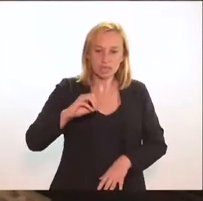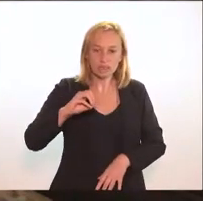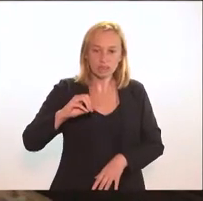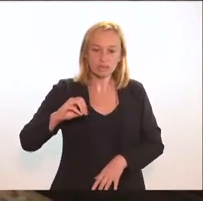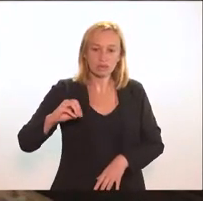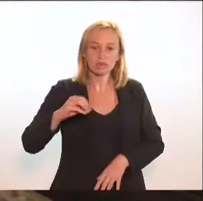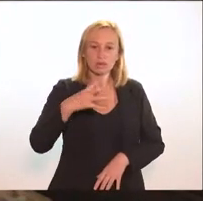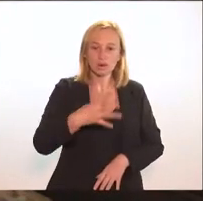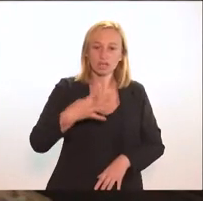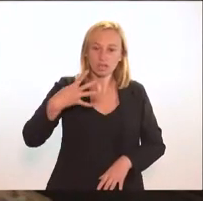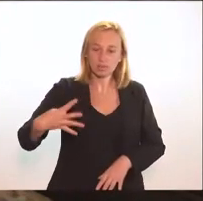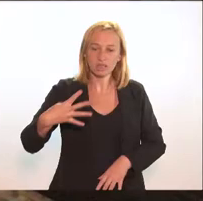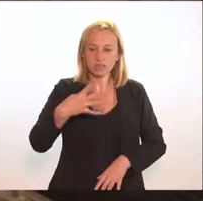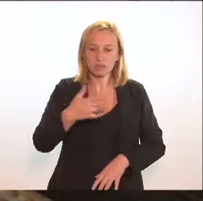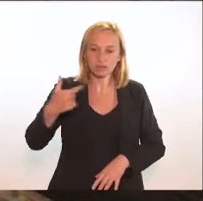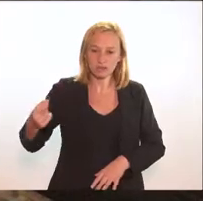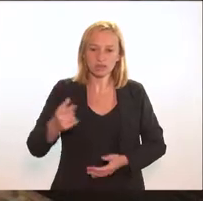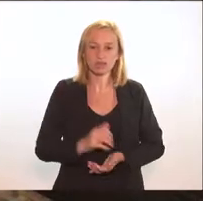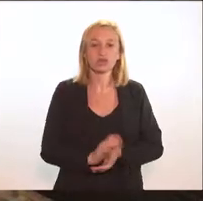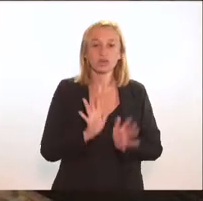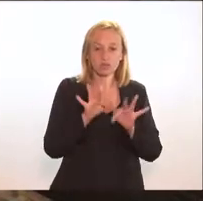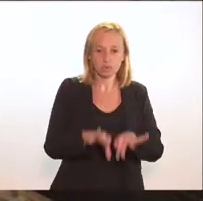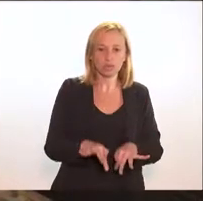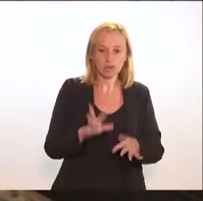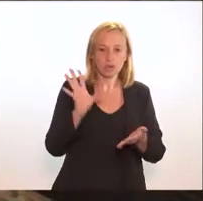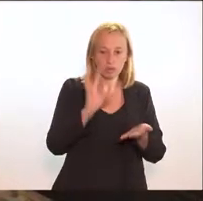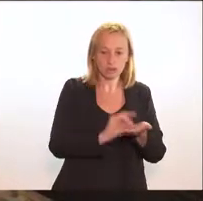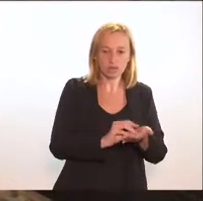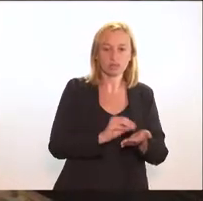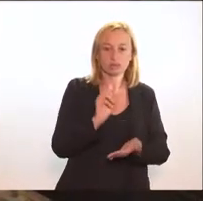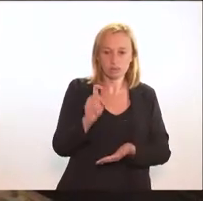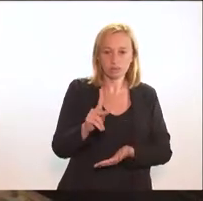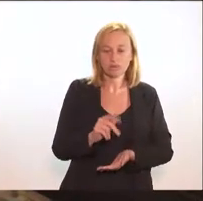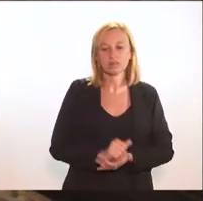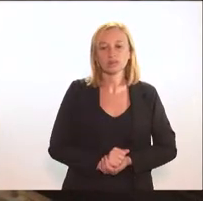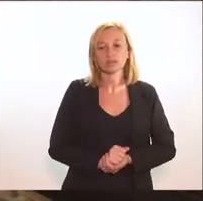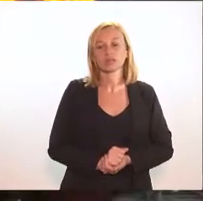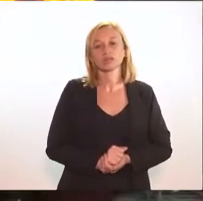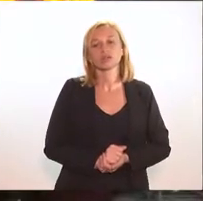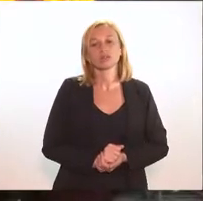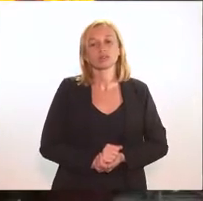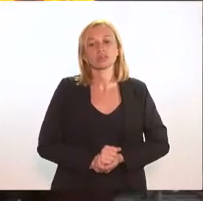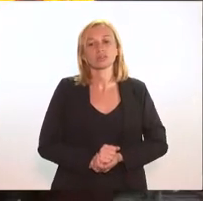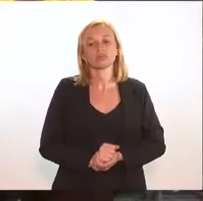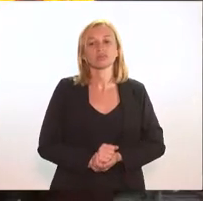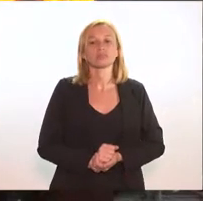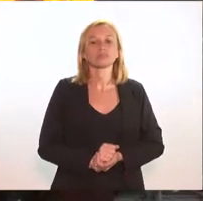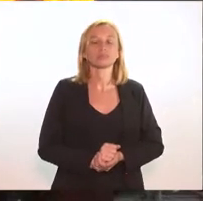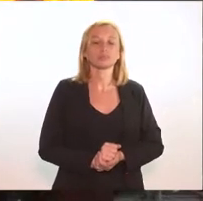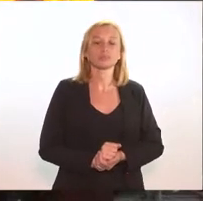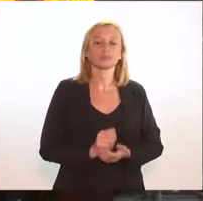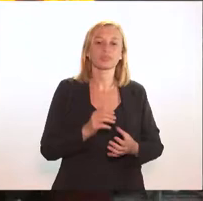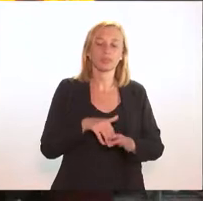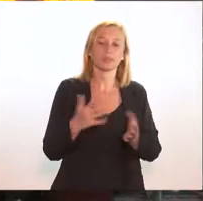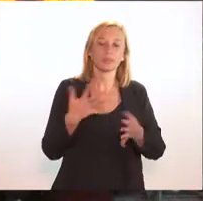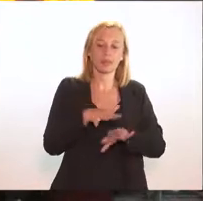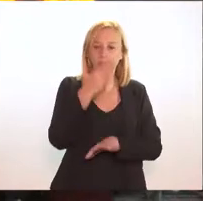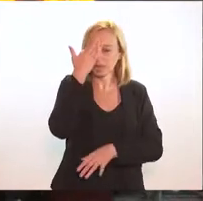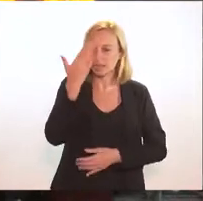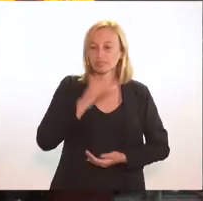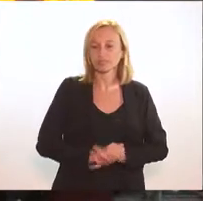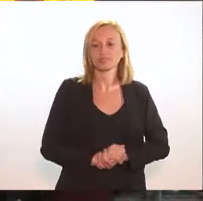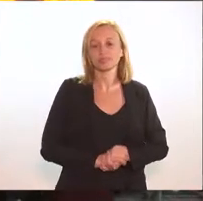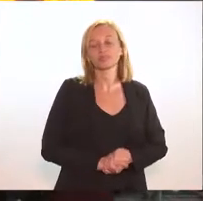2.444 de 20, para final... que nós possamos votar. Ao final dessa pauta, eu voto a inclusão. Muito obrigada.